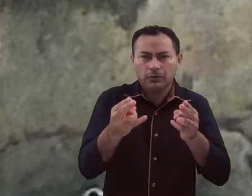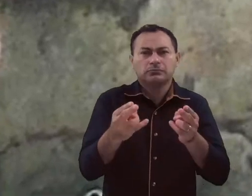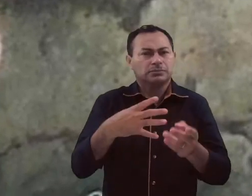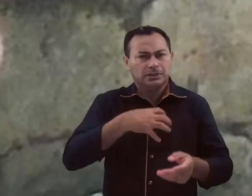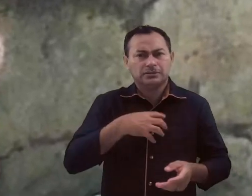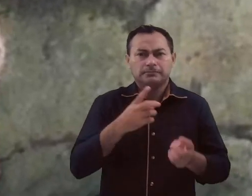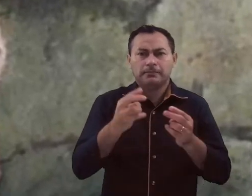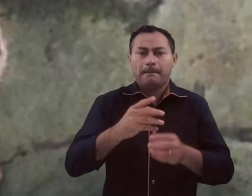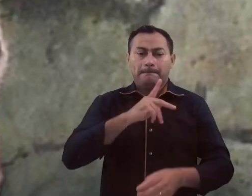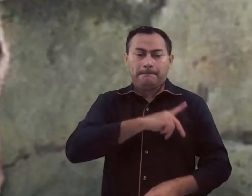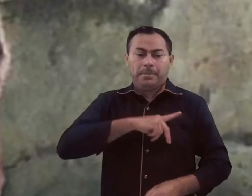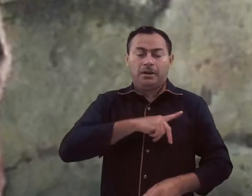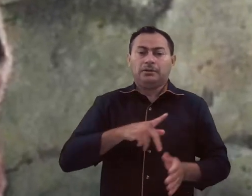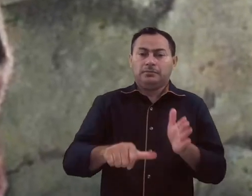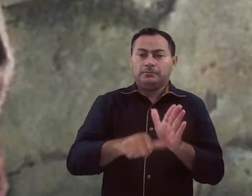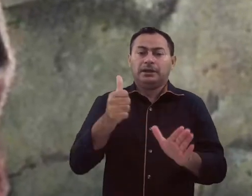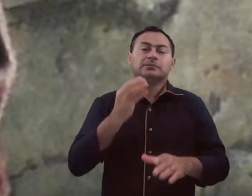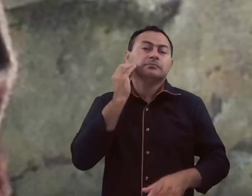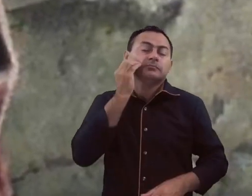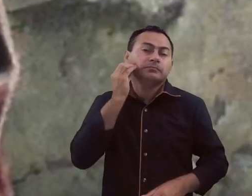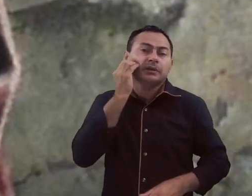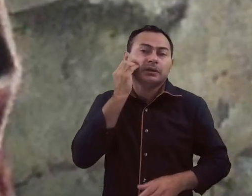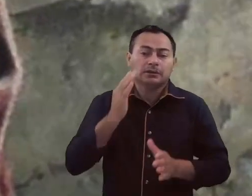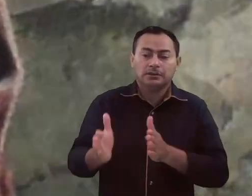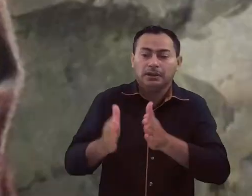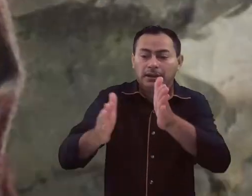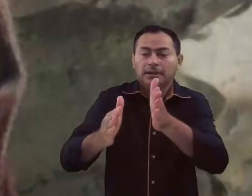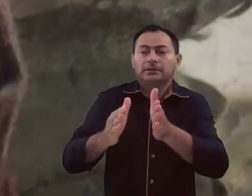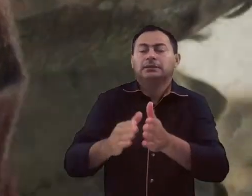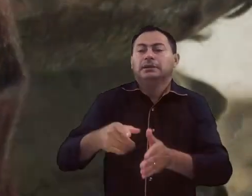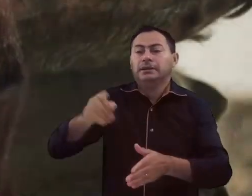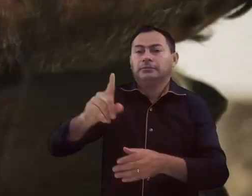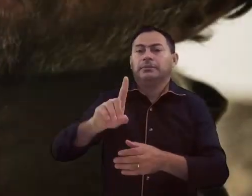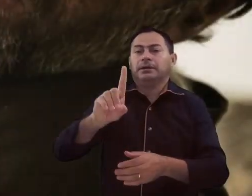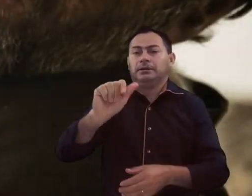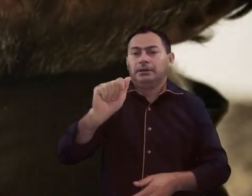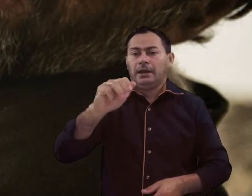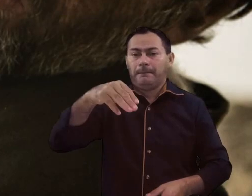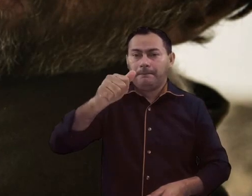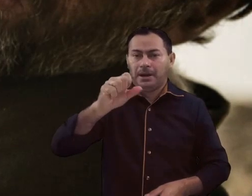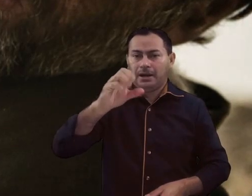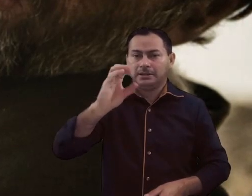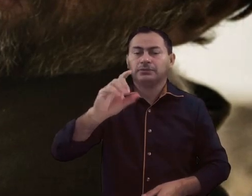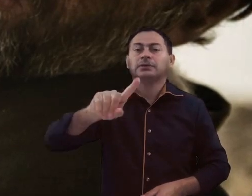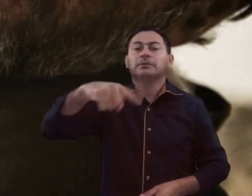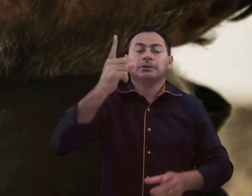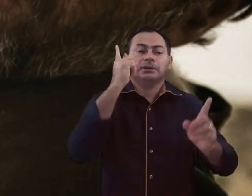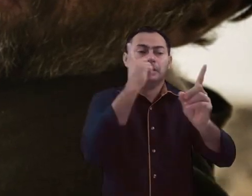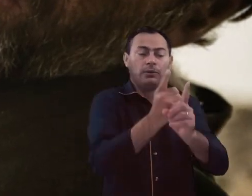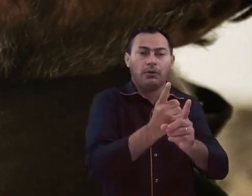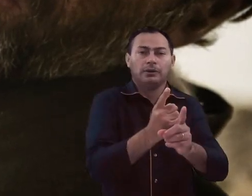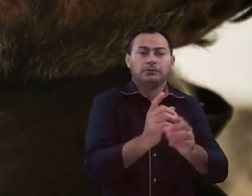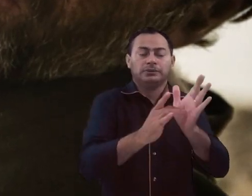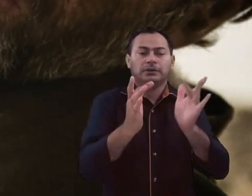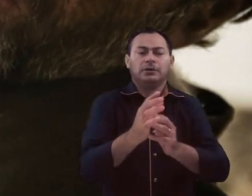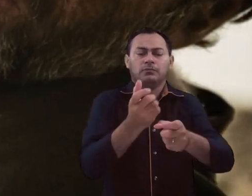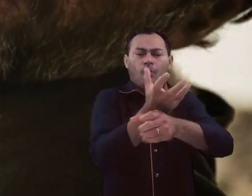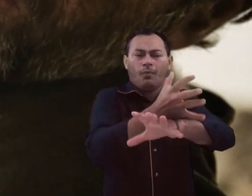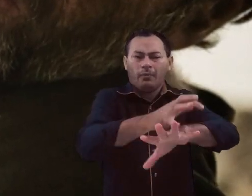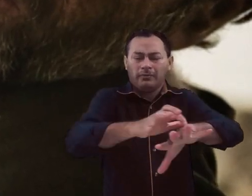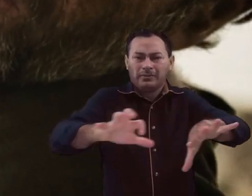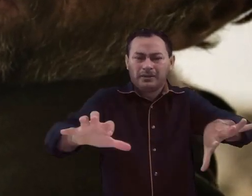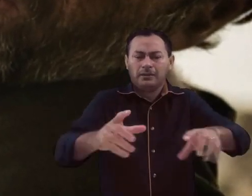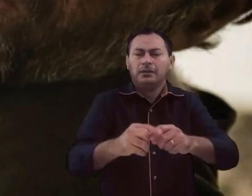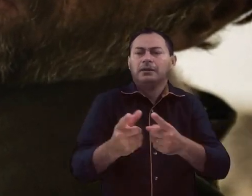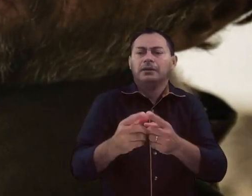a mesma coisa. Paulo teve sua primeira experiência na estrada de Damasco. Depois teve um encontro com Jesus no deserto da